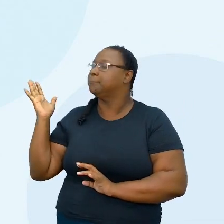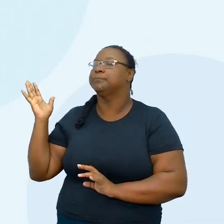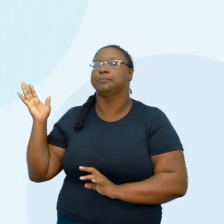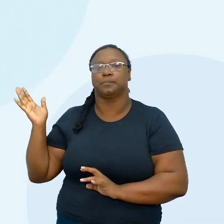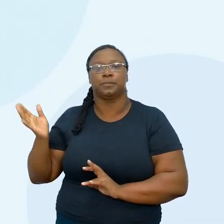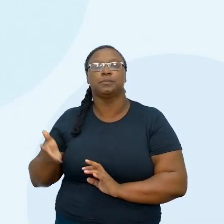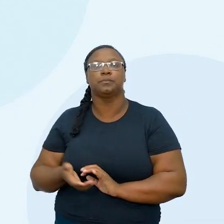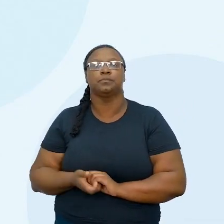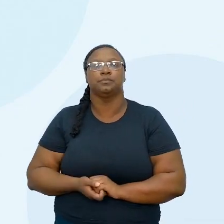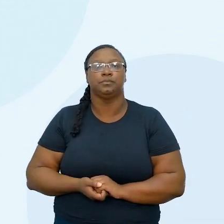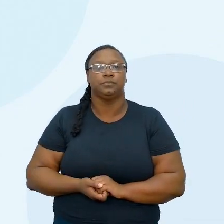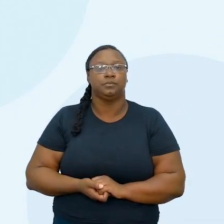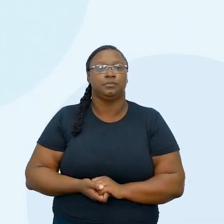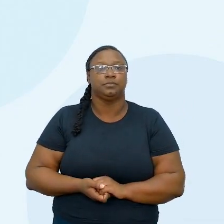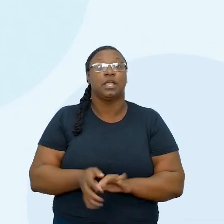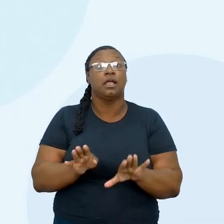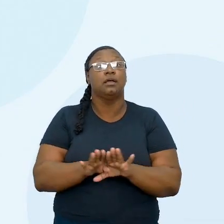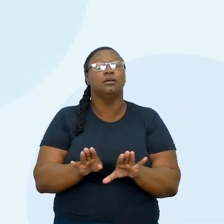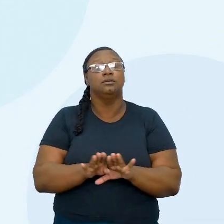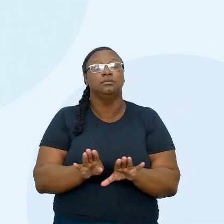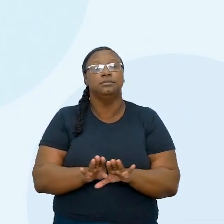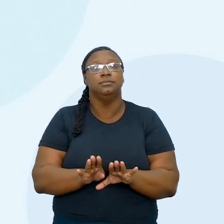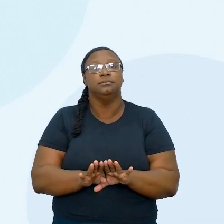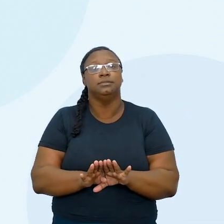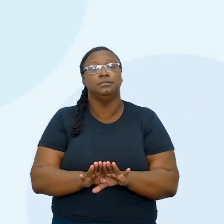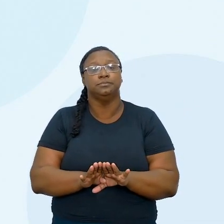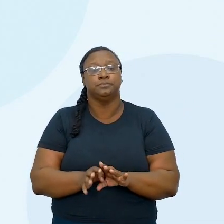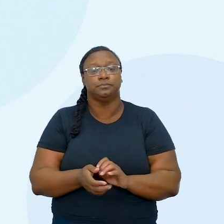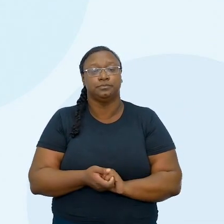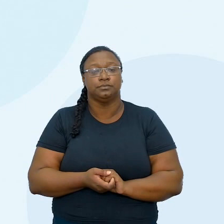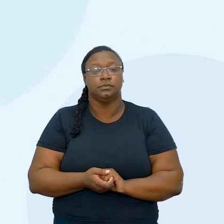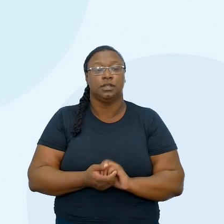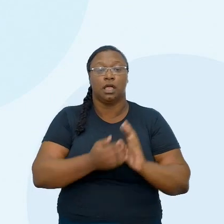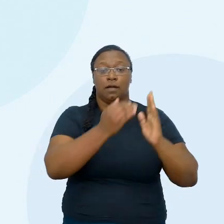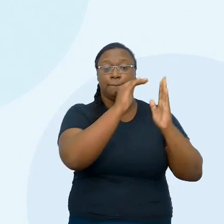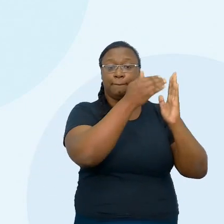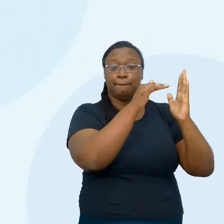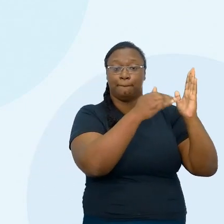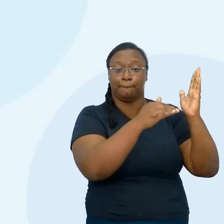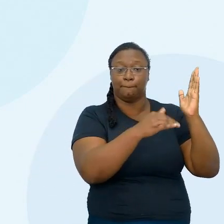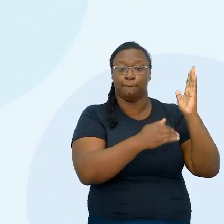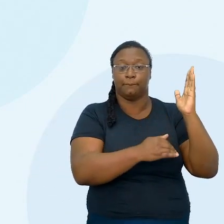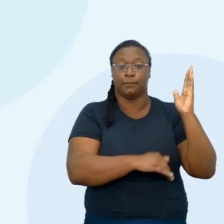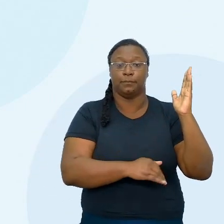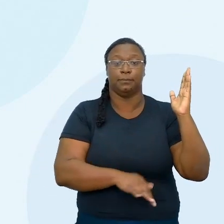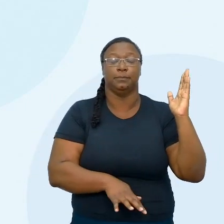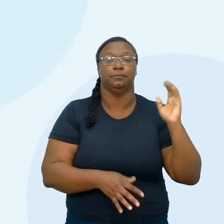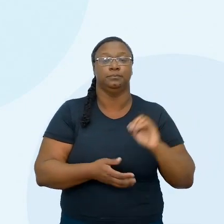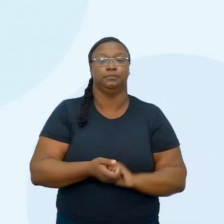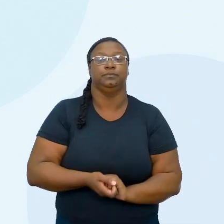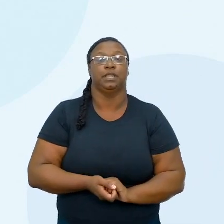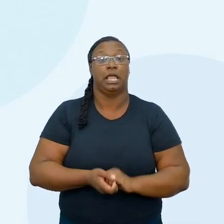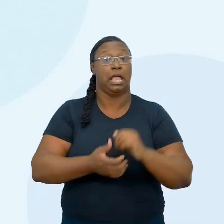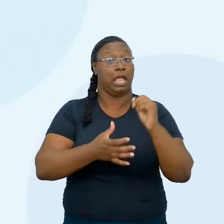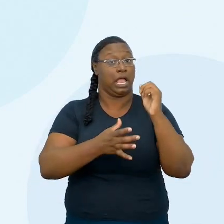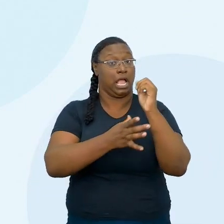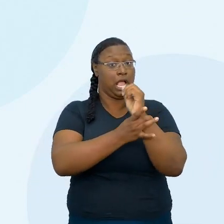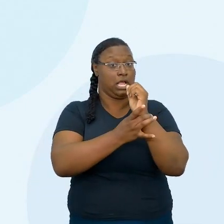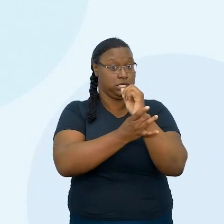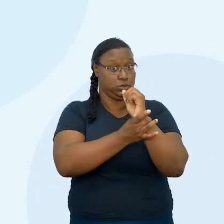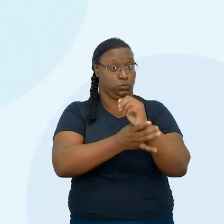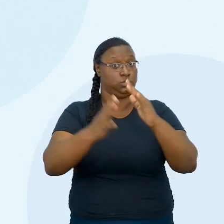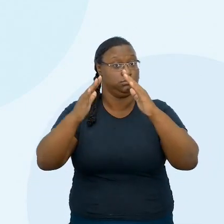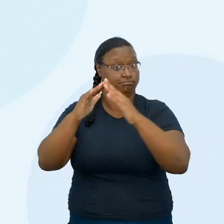educacau.sp.gov. A gente também tem alguns recados, a proposta da Escola Mais Segura. É